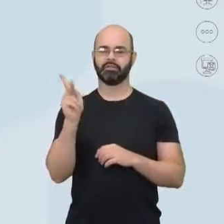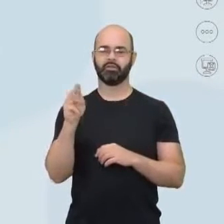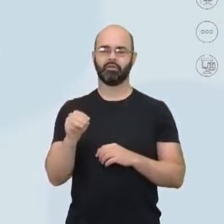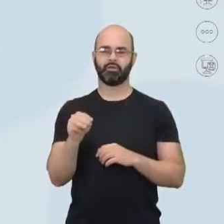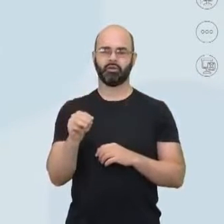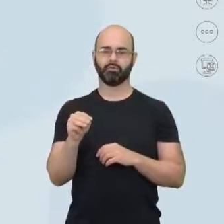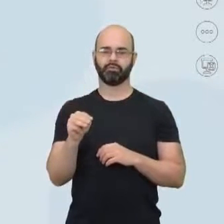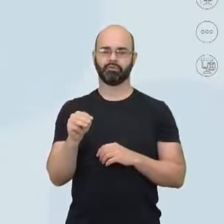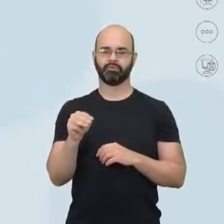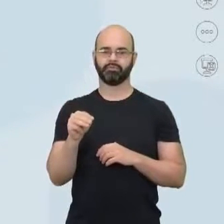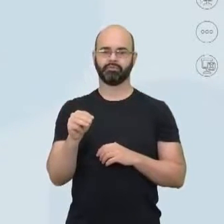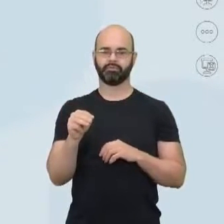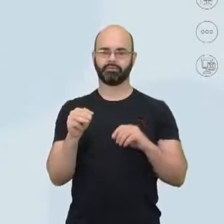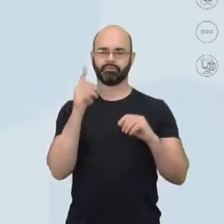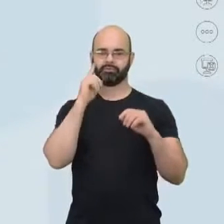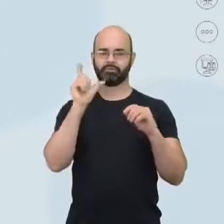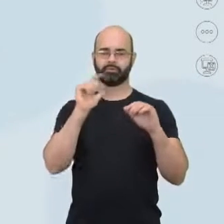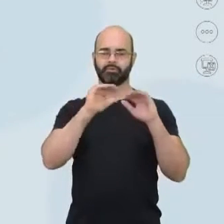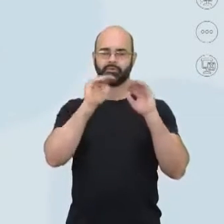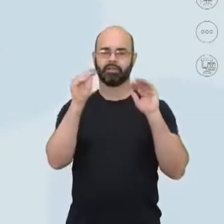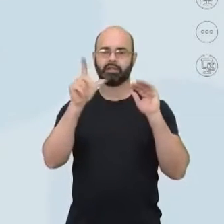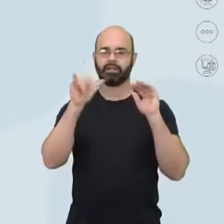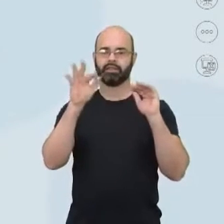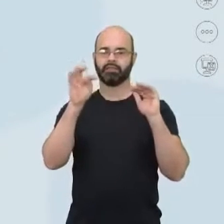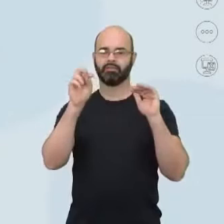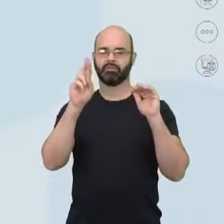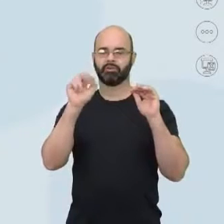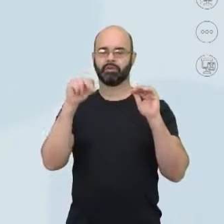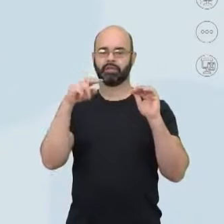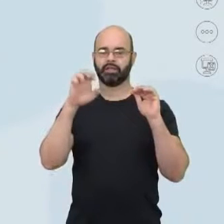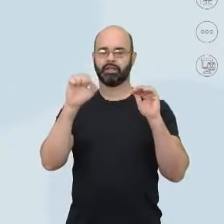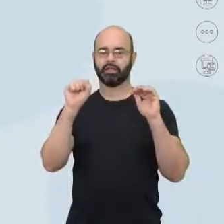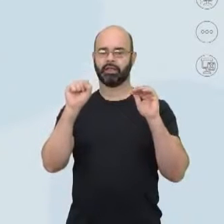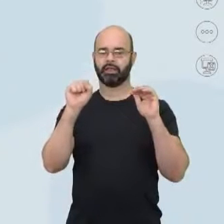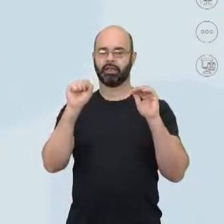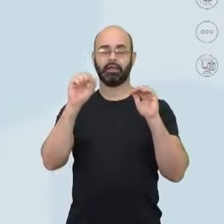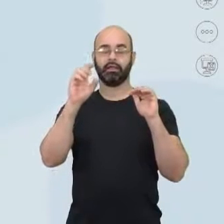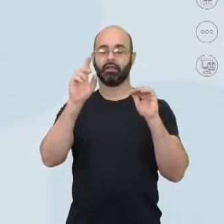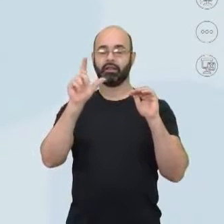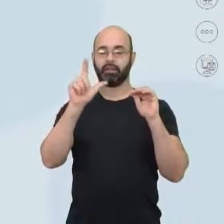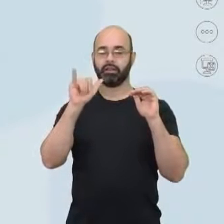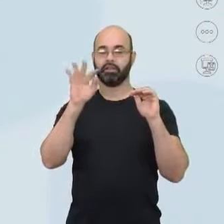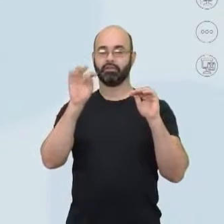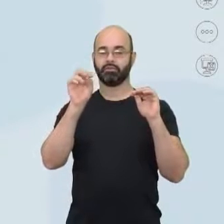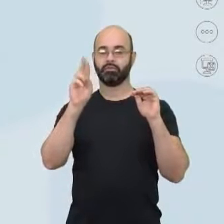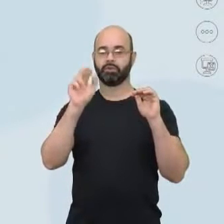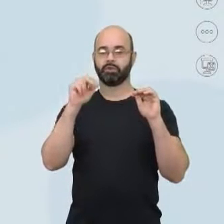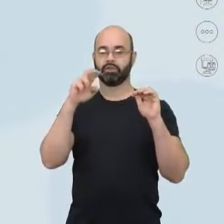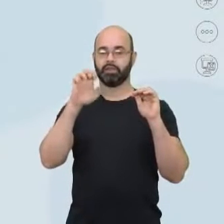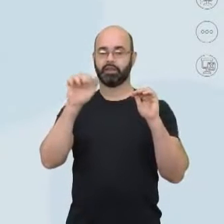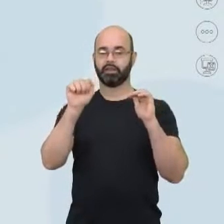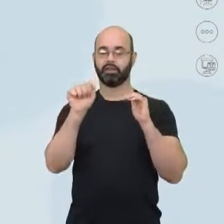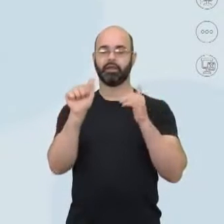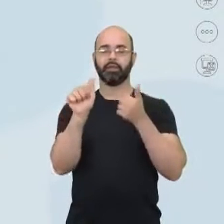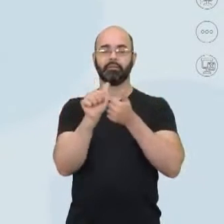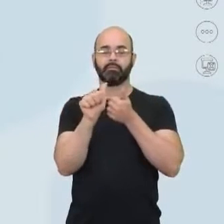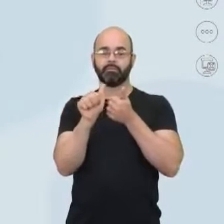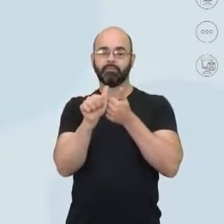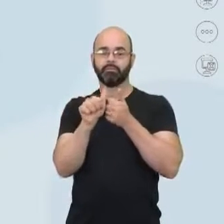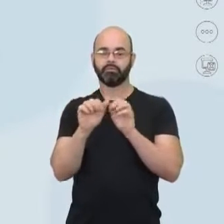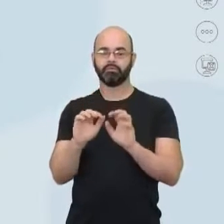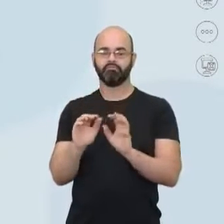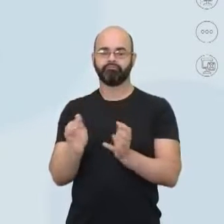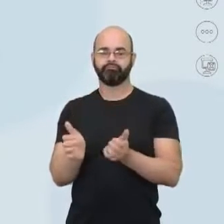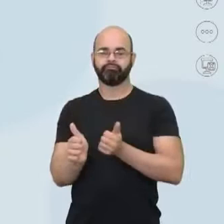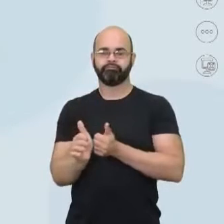que a litorânea ela é mais próxima, né, das regiões próximas aí do manto, por exemplo, podendo chegar a